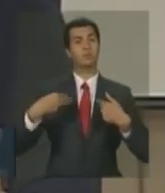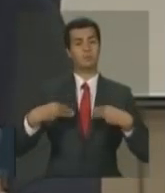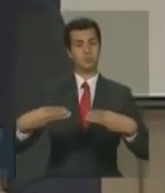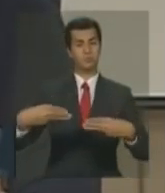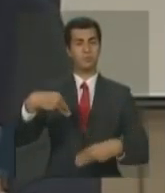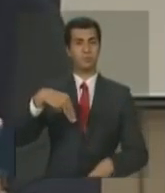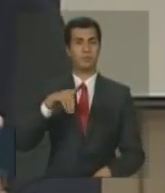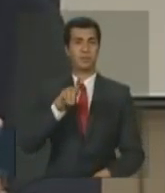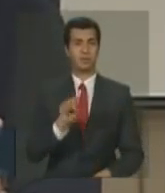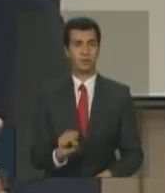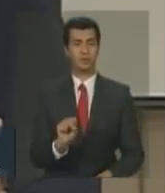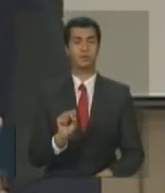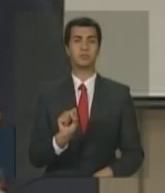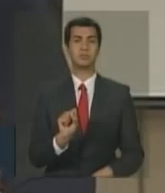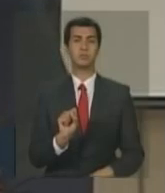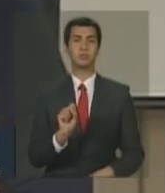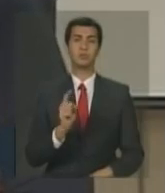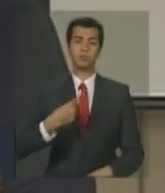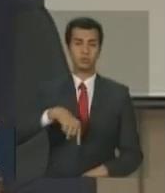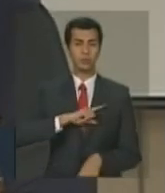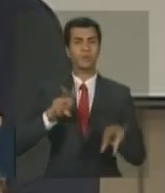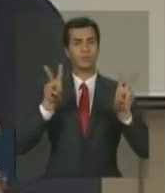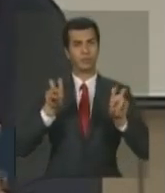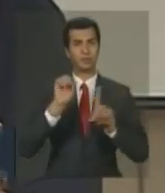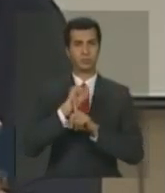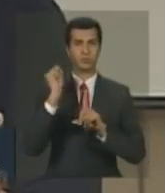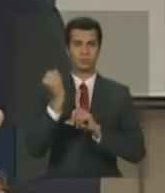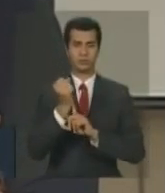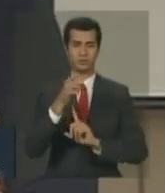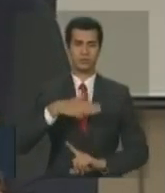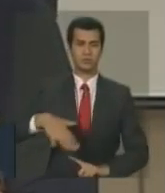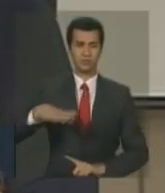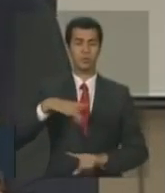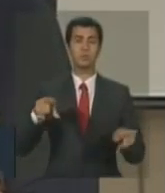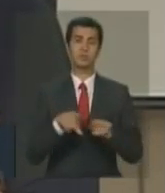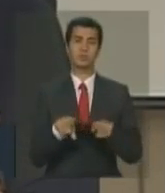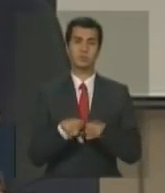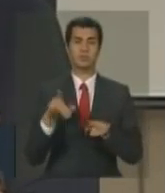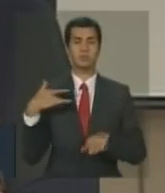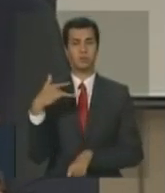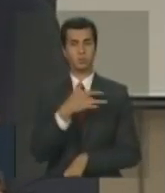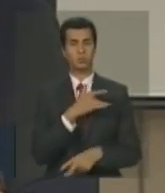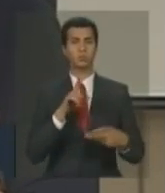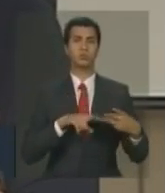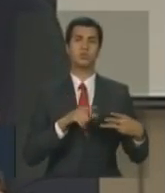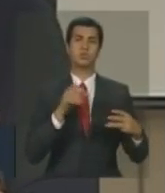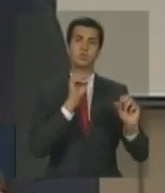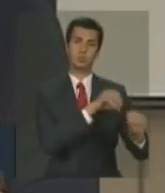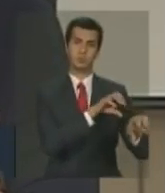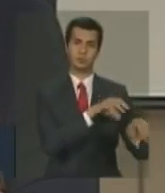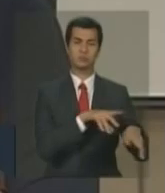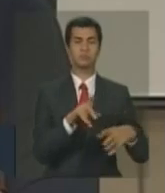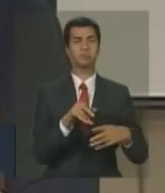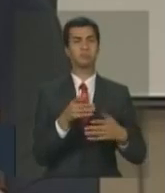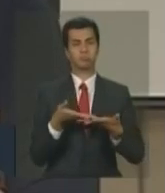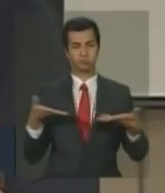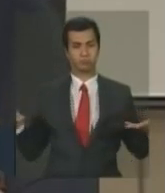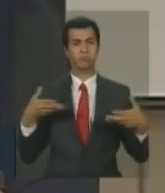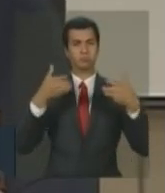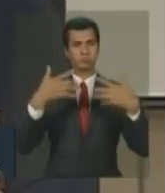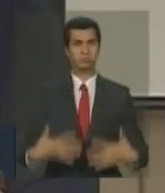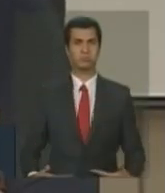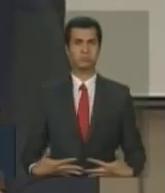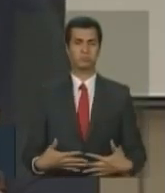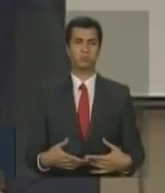Sem Miséria. Estamos aqui com saúde, educação, os ministérios da área social prestando esses esclarecimentos. Não tem